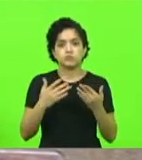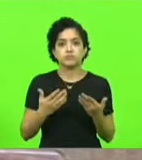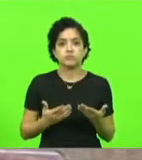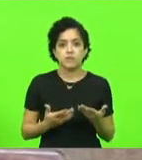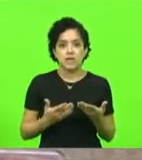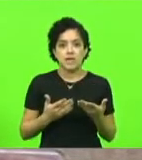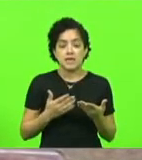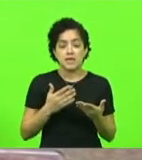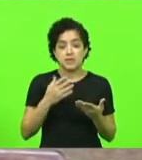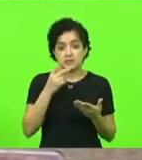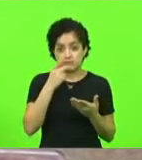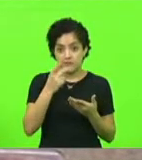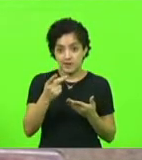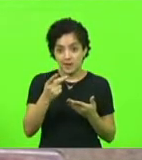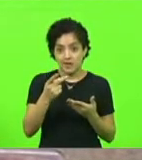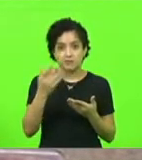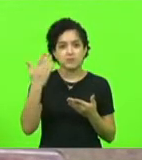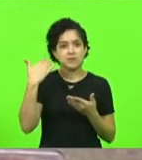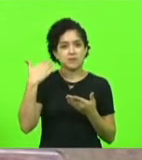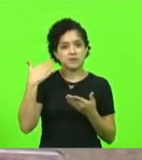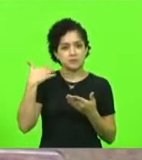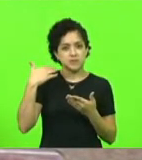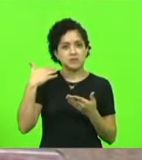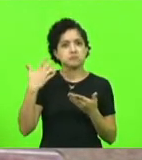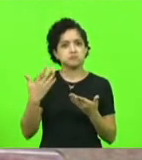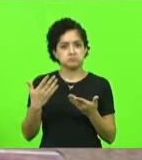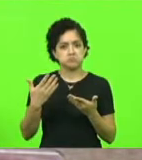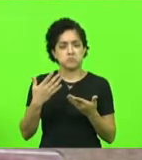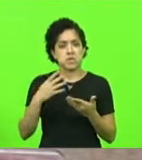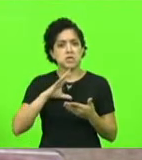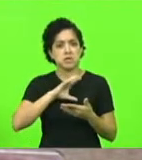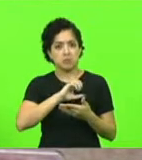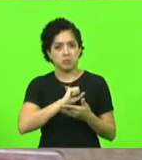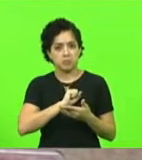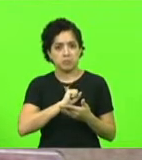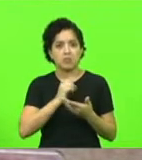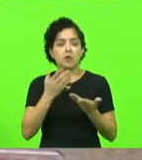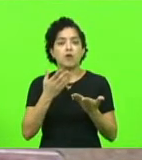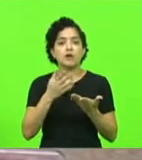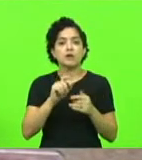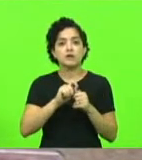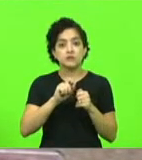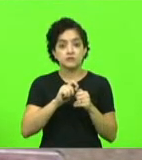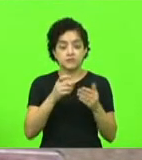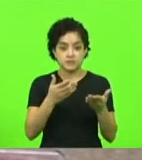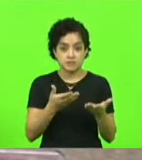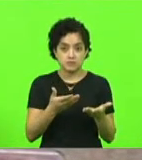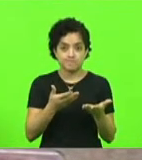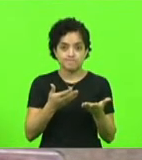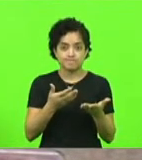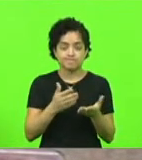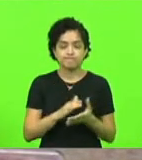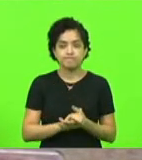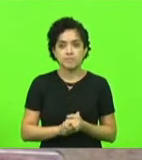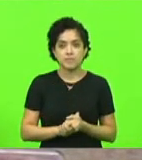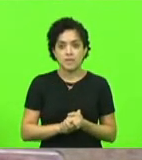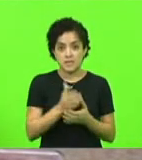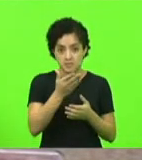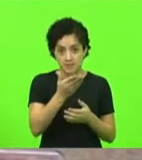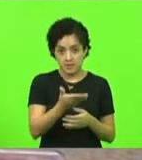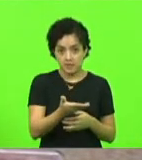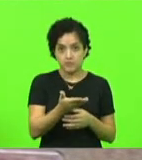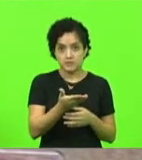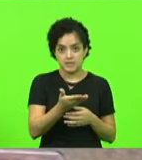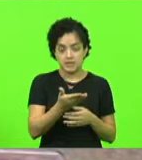gente, naquela época, eram os caras mais patriotas possível. Olha aí o que fizeram. E, para o senhor, Vossa Excelência,